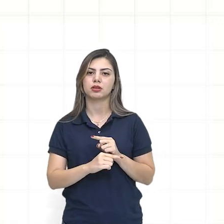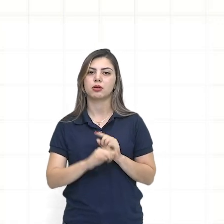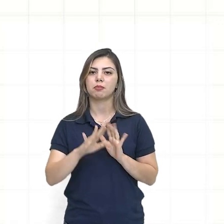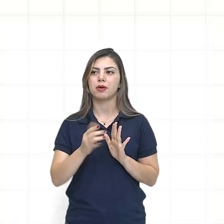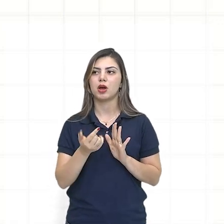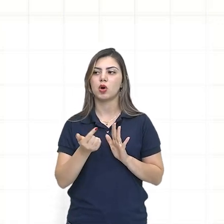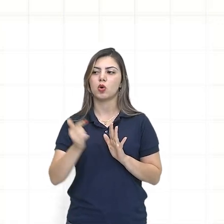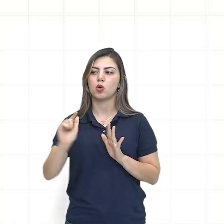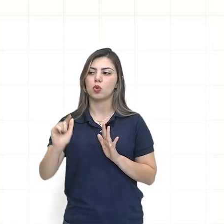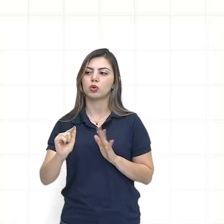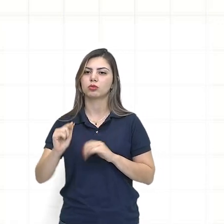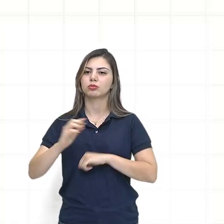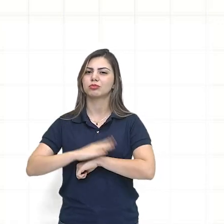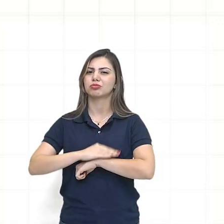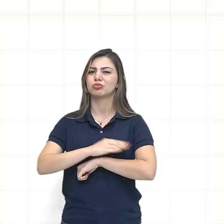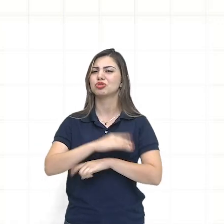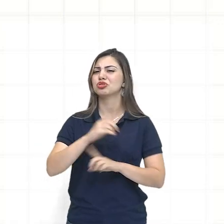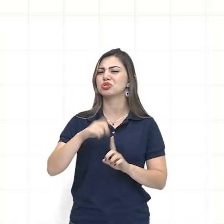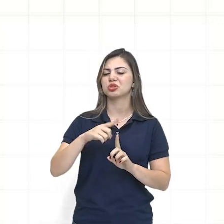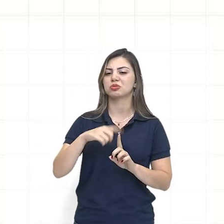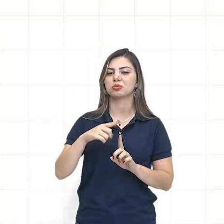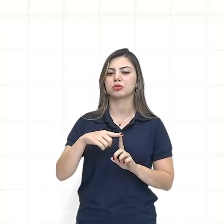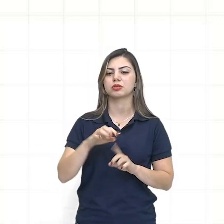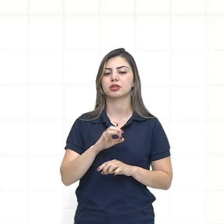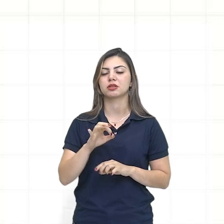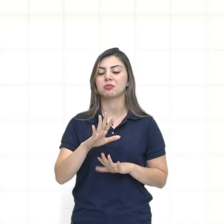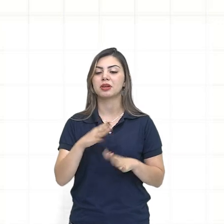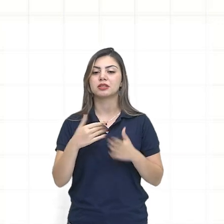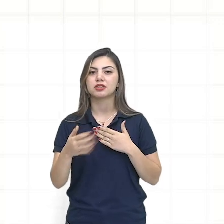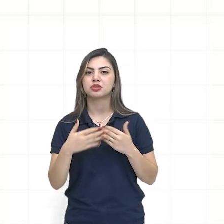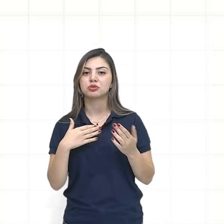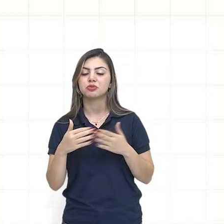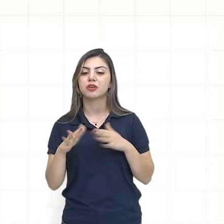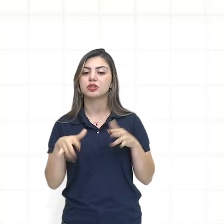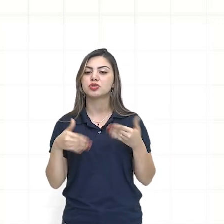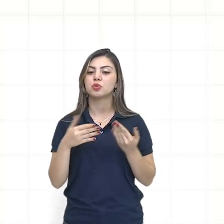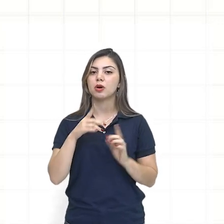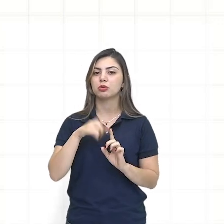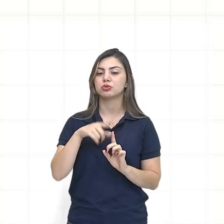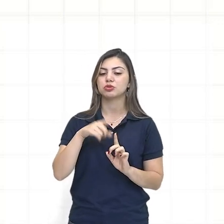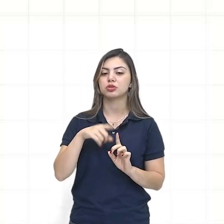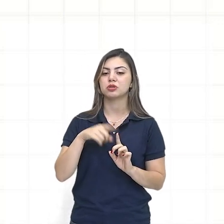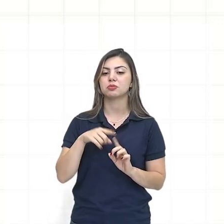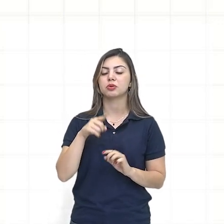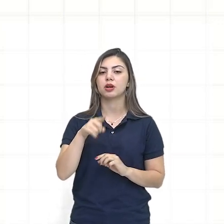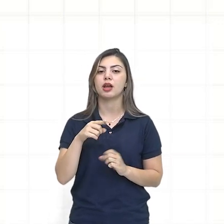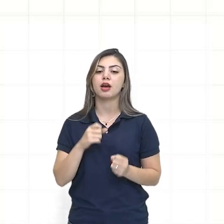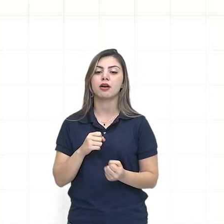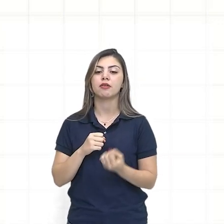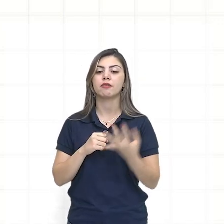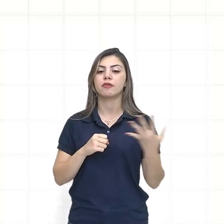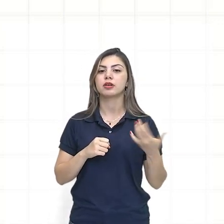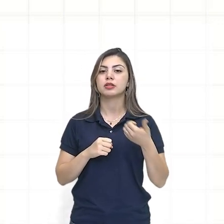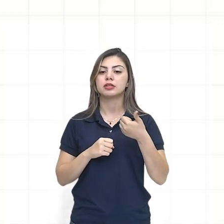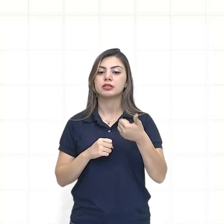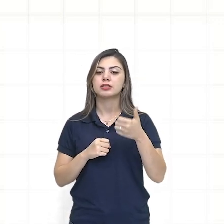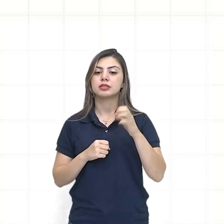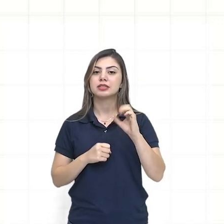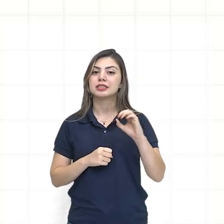né? Pois bem, independente de ser sapo ou girino, o valor dele é de